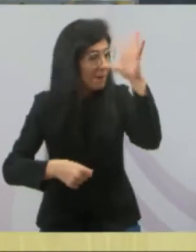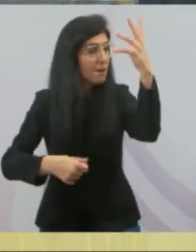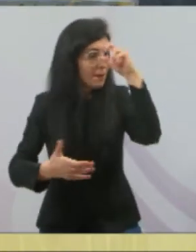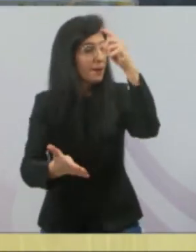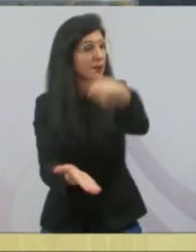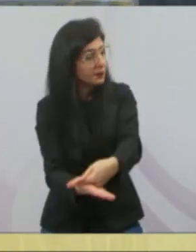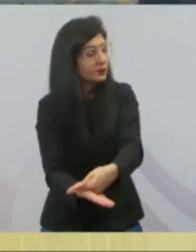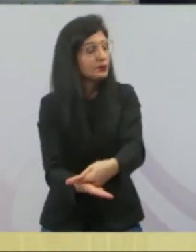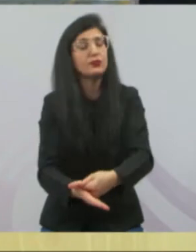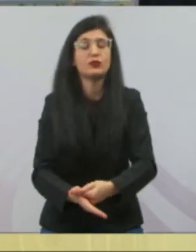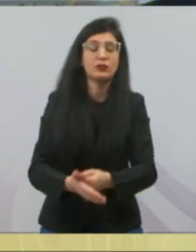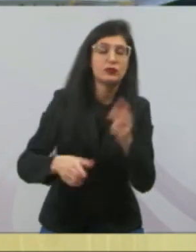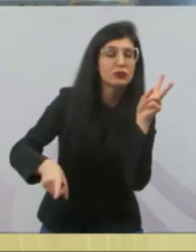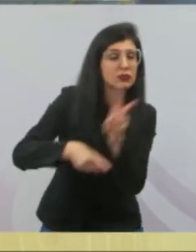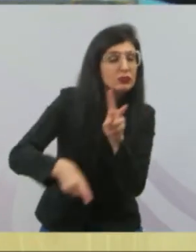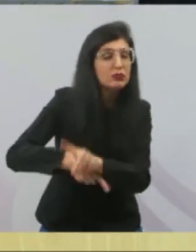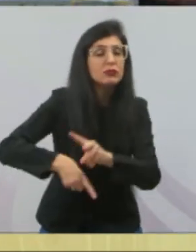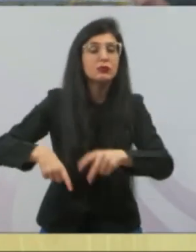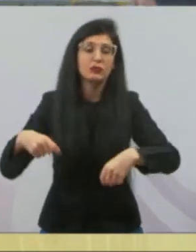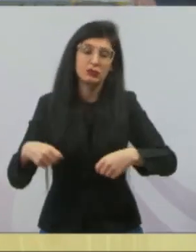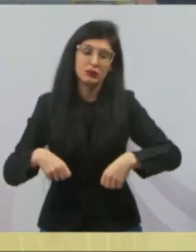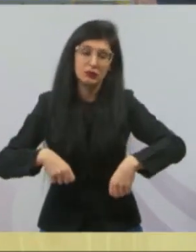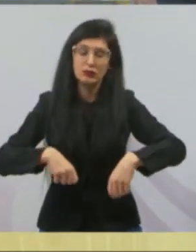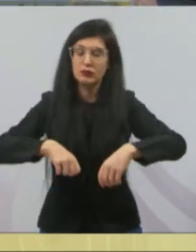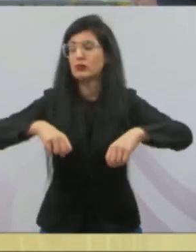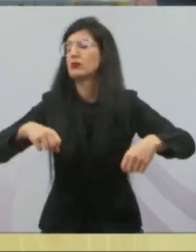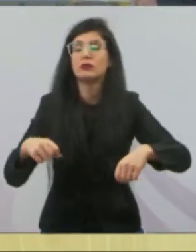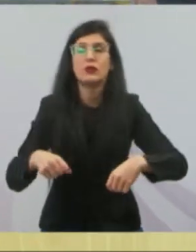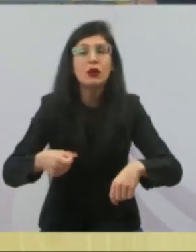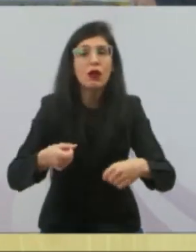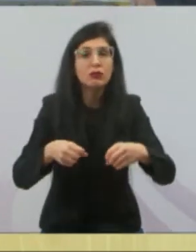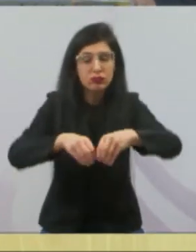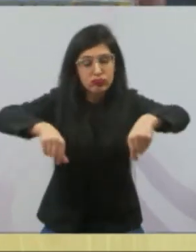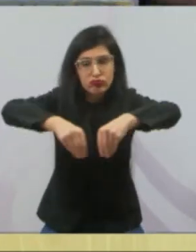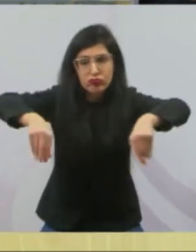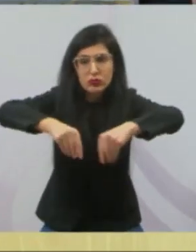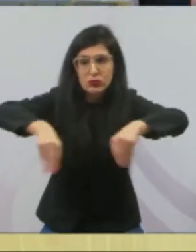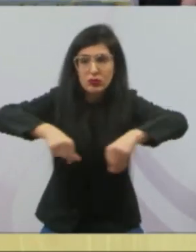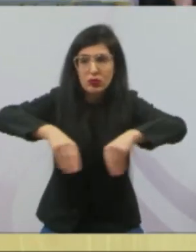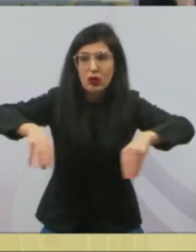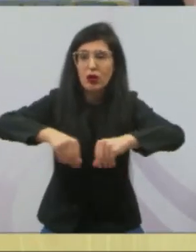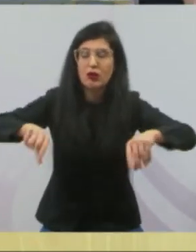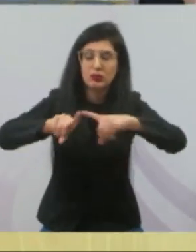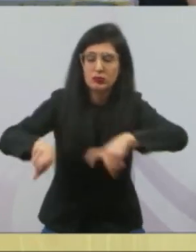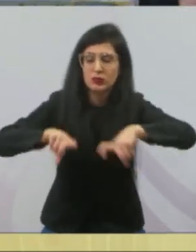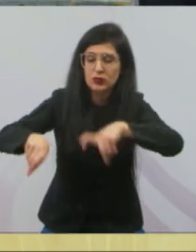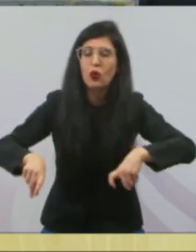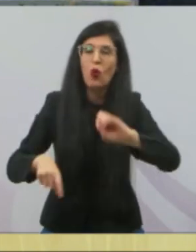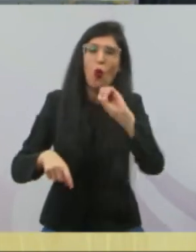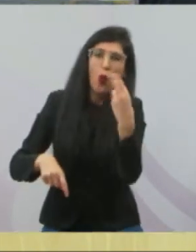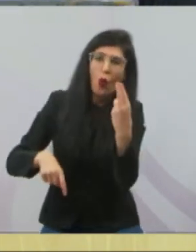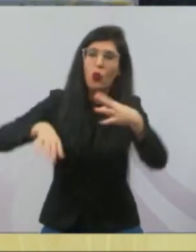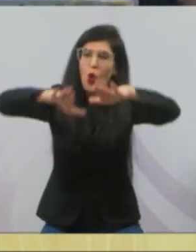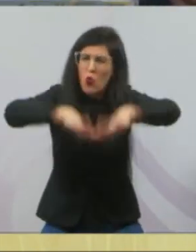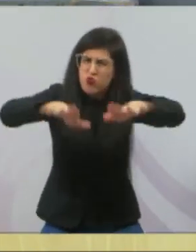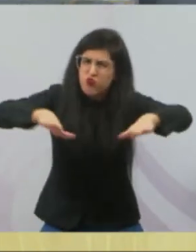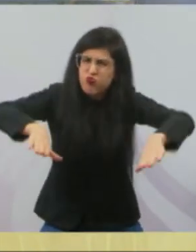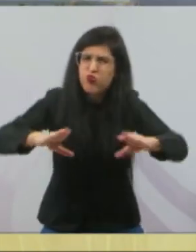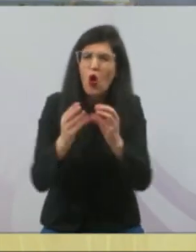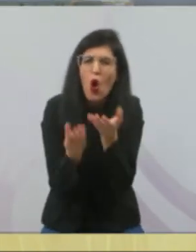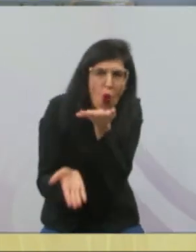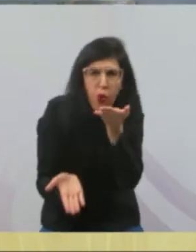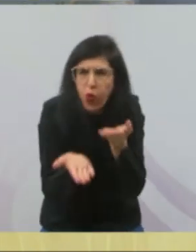perdeu o que foi feito lá, sabendo que o local já tem esse currículo. E a ASPAD é uma entidade que precisa